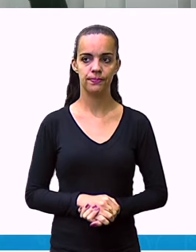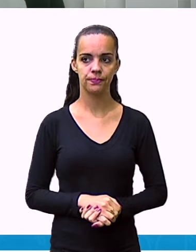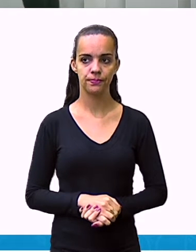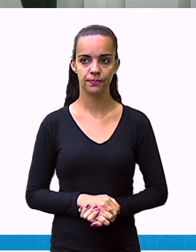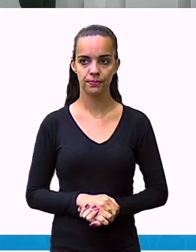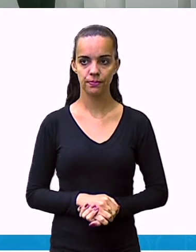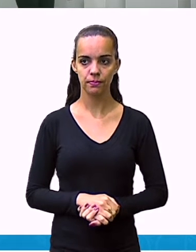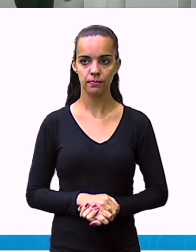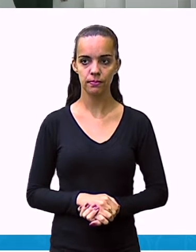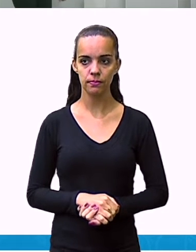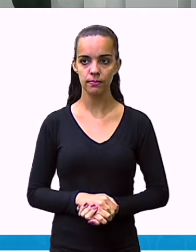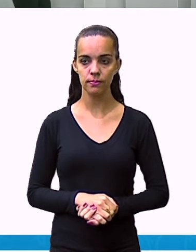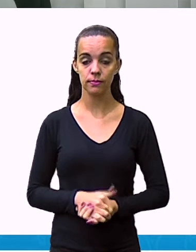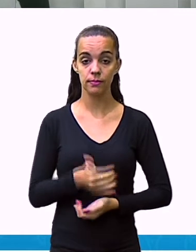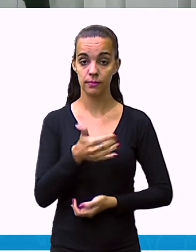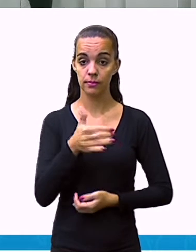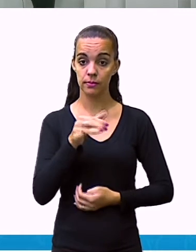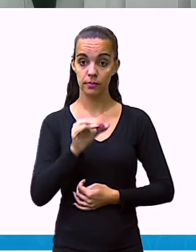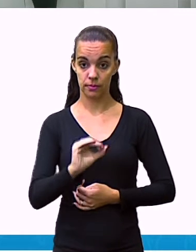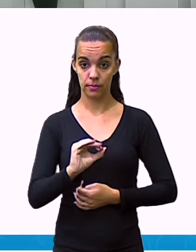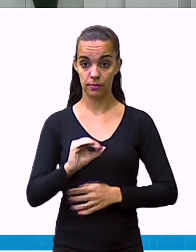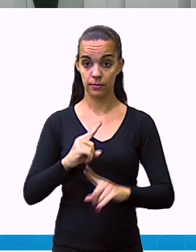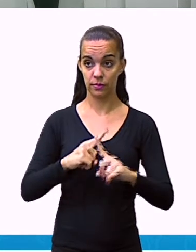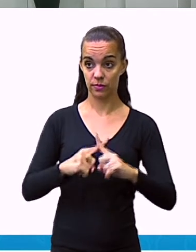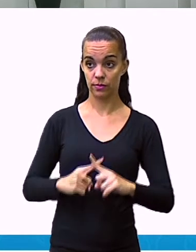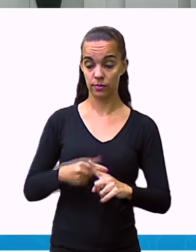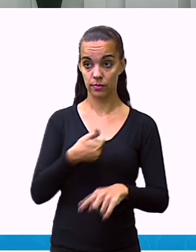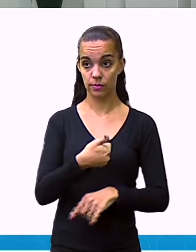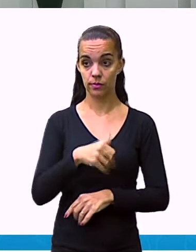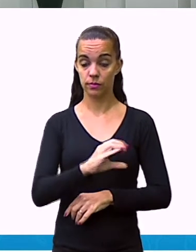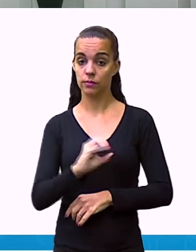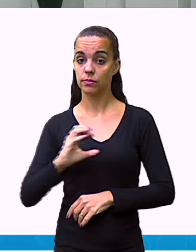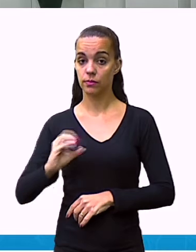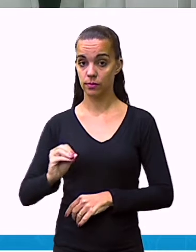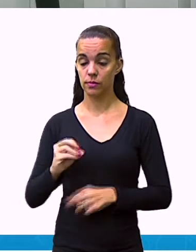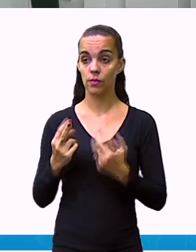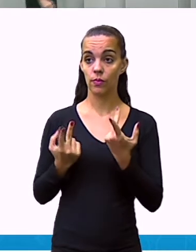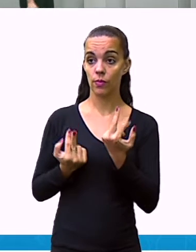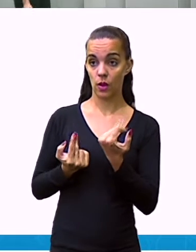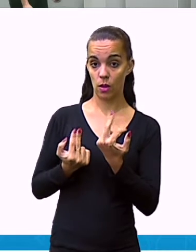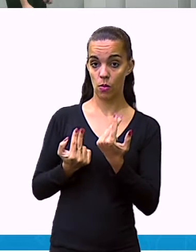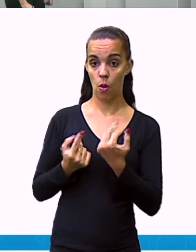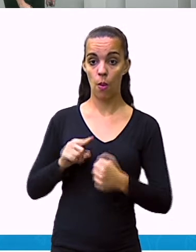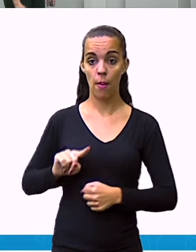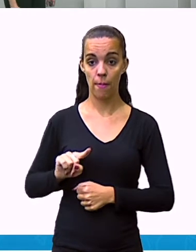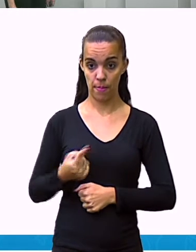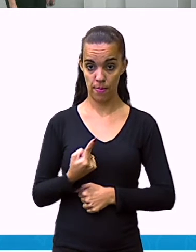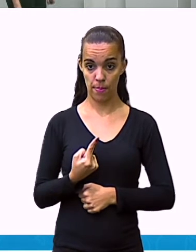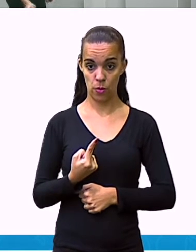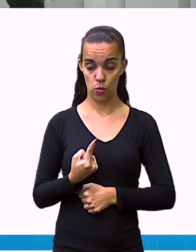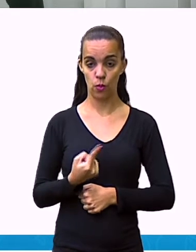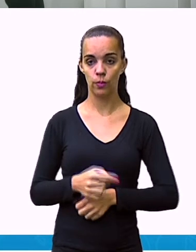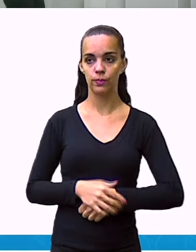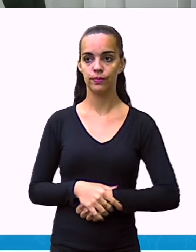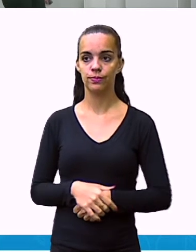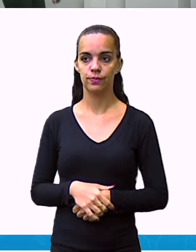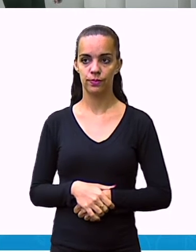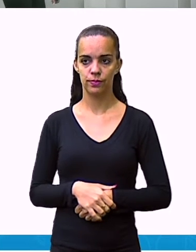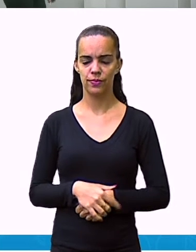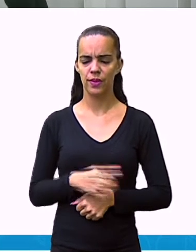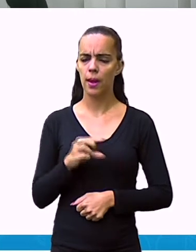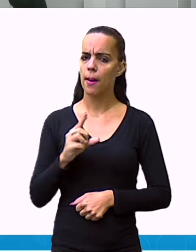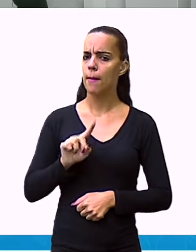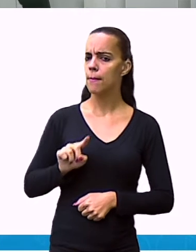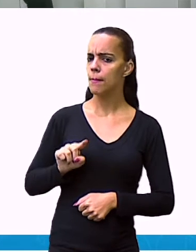e tal 10 vezes 100 miligramas = 1000 mg e